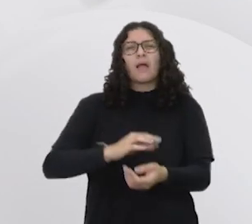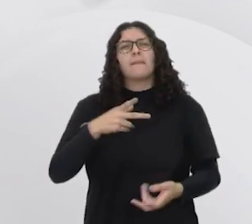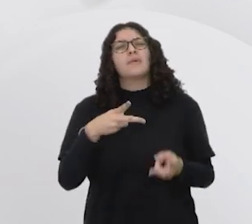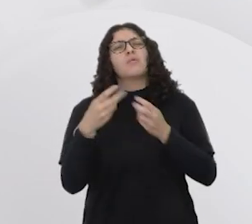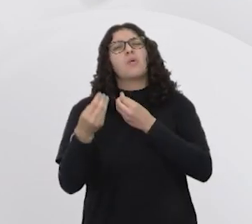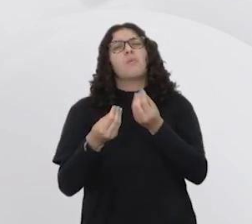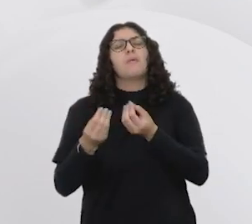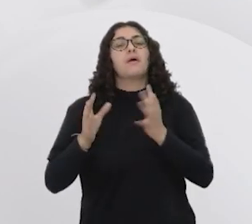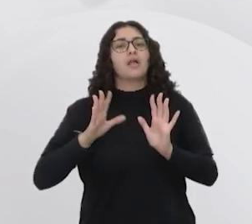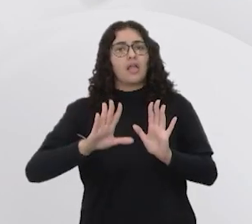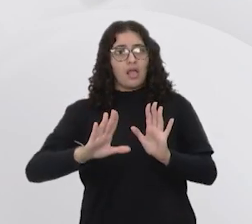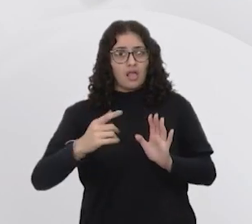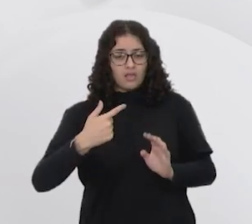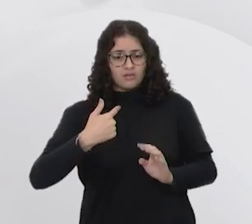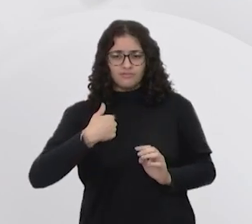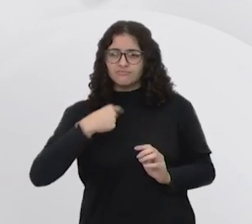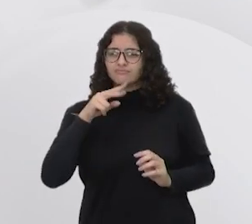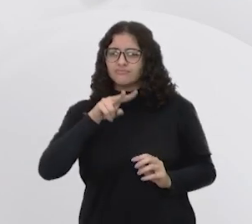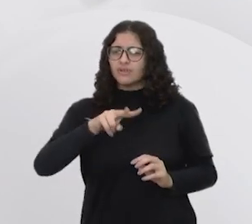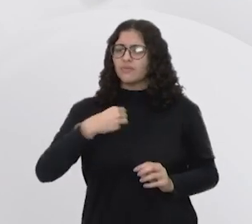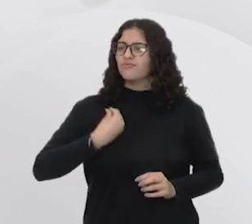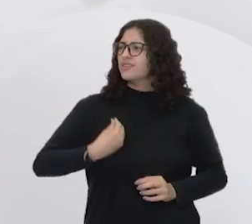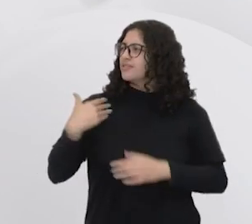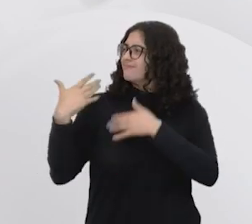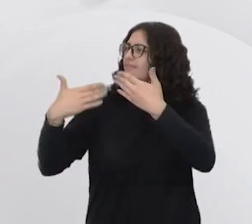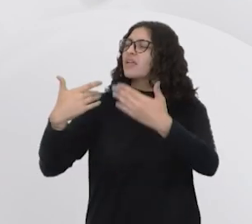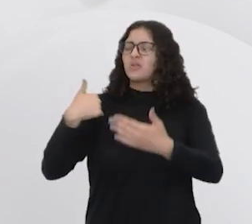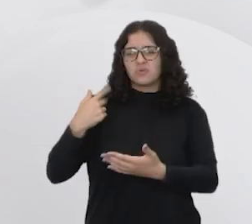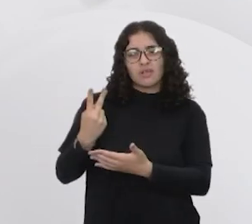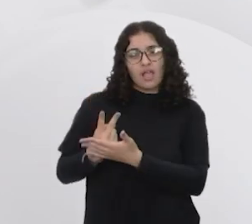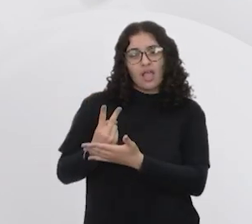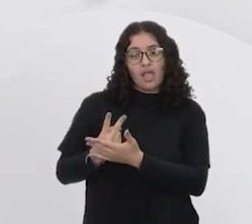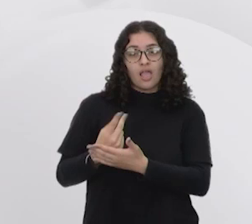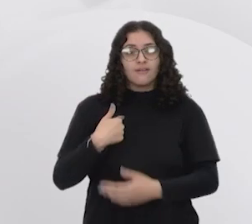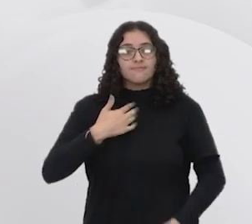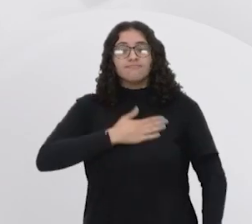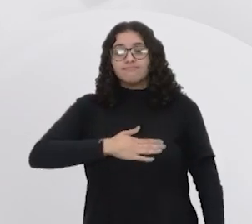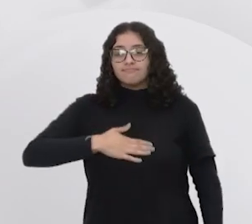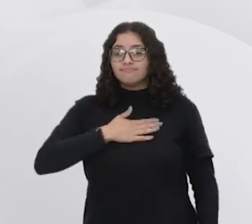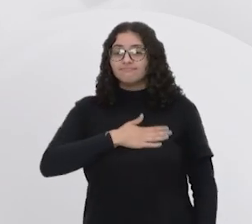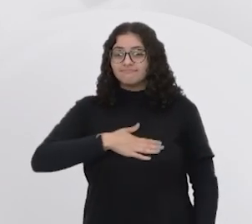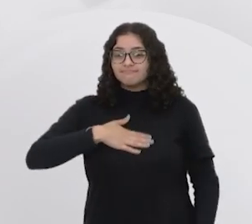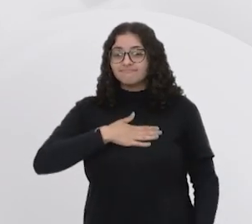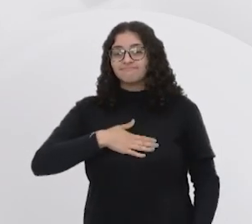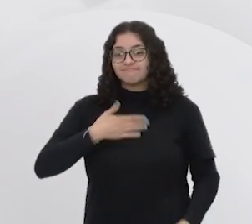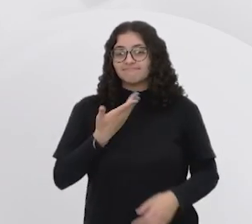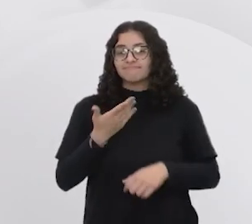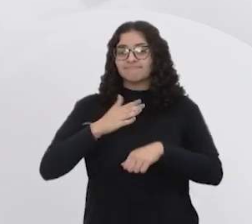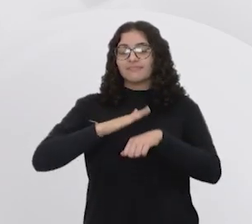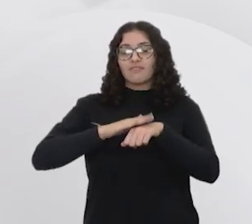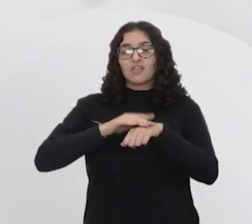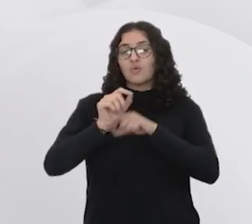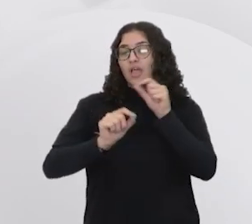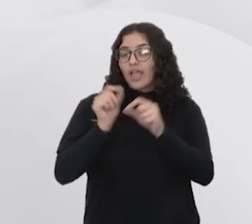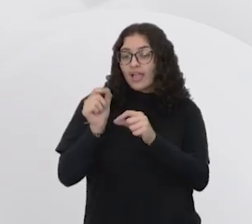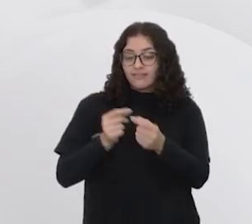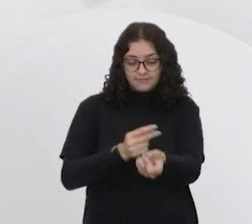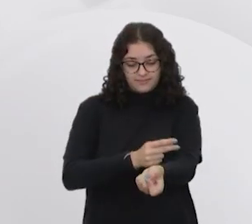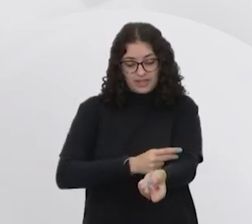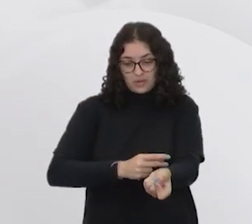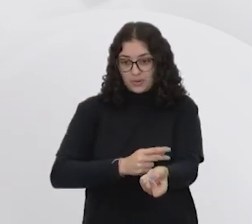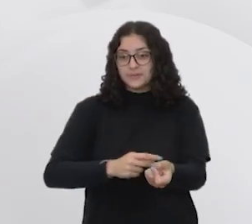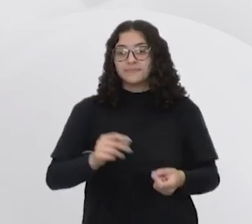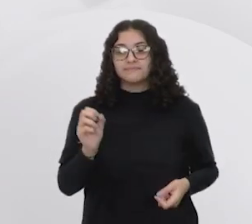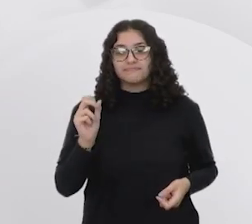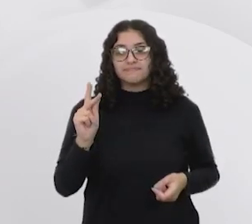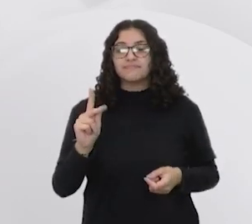seguinte, eu vi que é isso que eu quero para o resto da minha vida. Eu tenho prazer de fazer tatuagem. Então